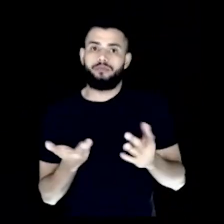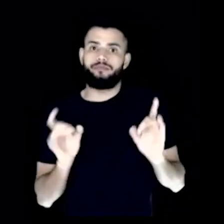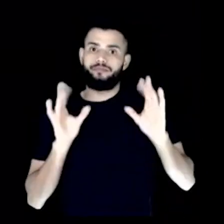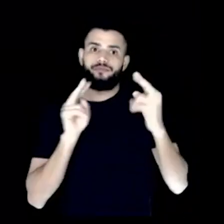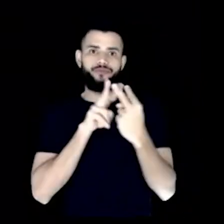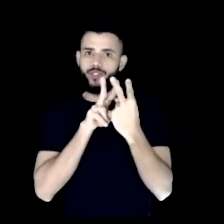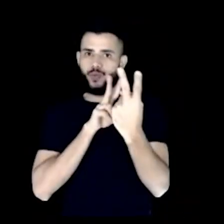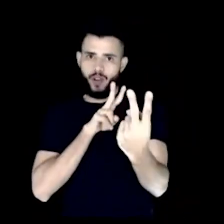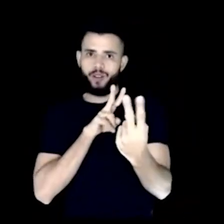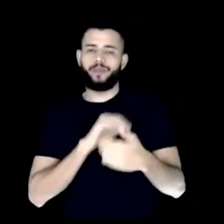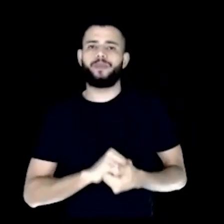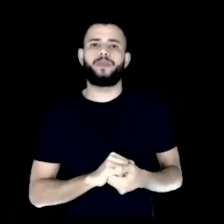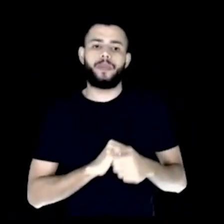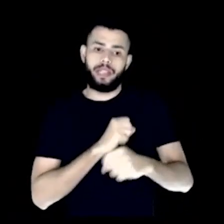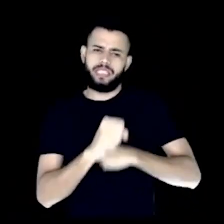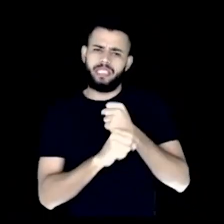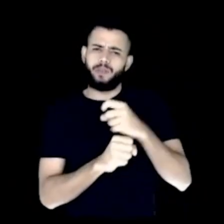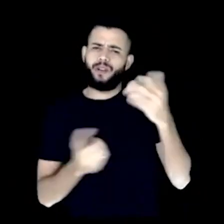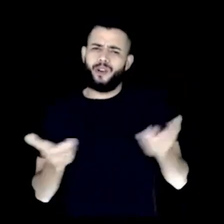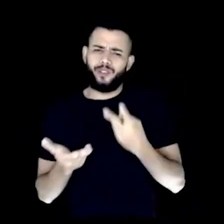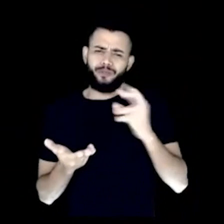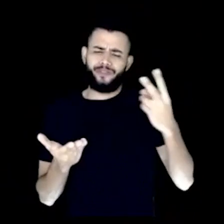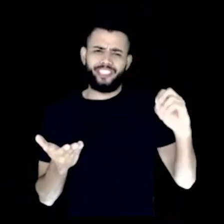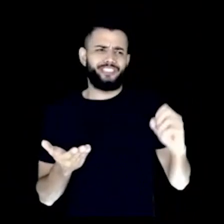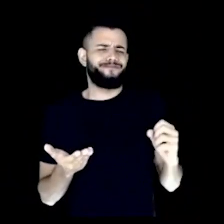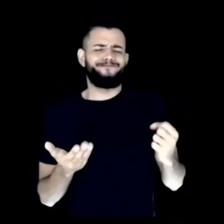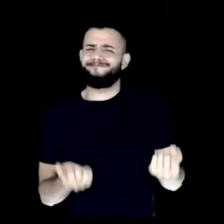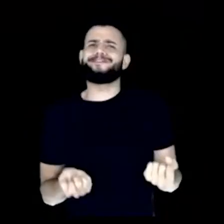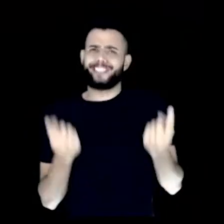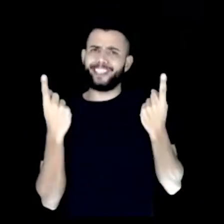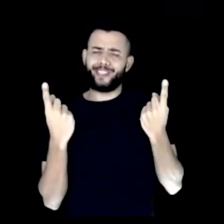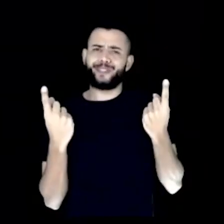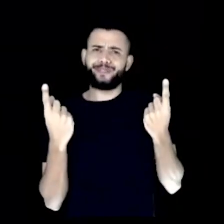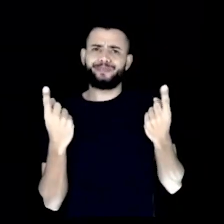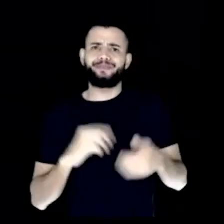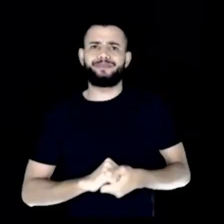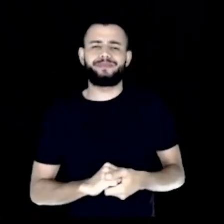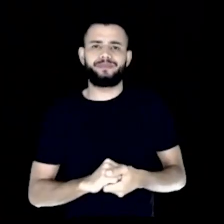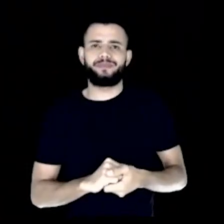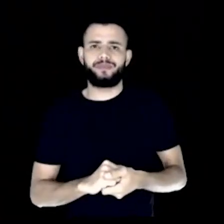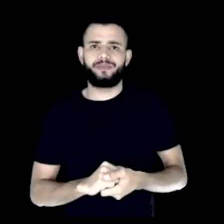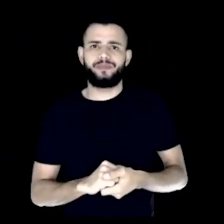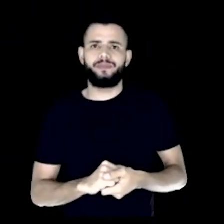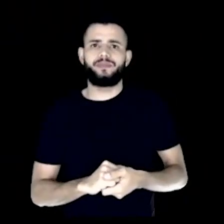nessa edição excepcional, virtual, nesse ano tão estranho que está sendo 2020.